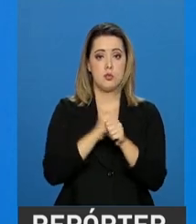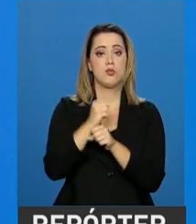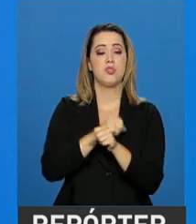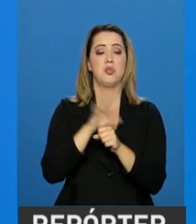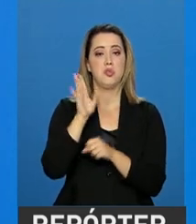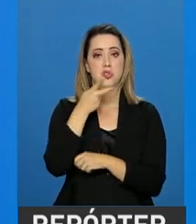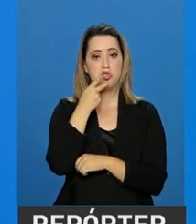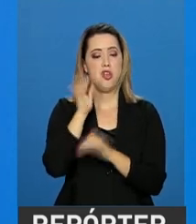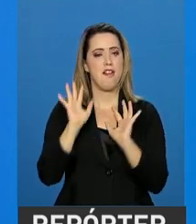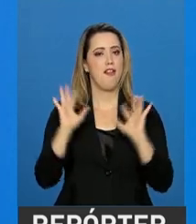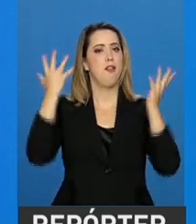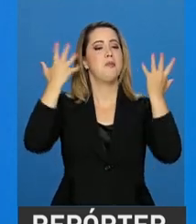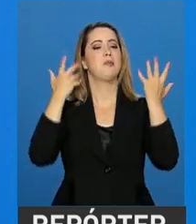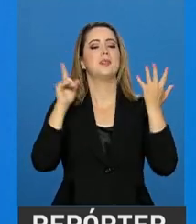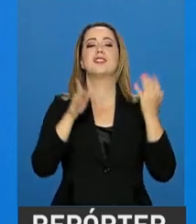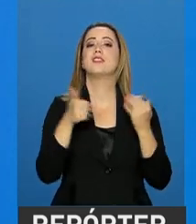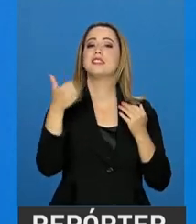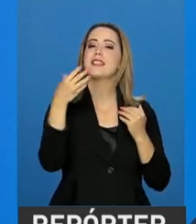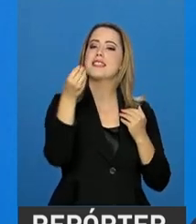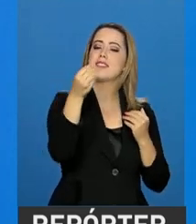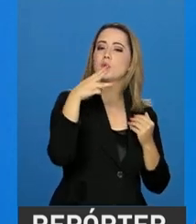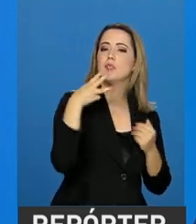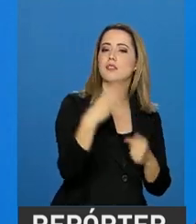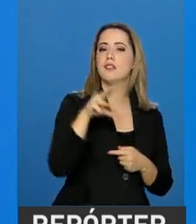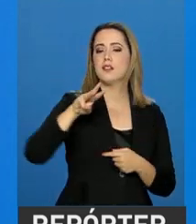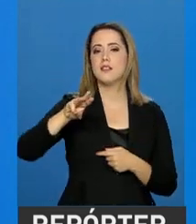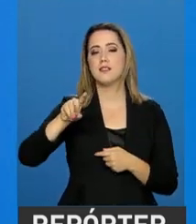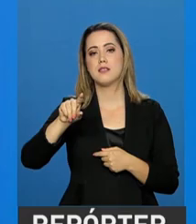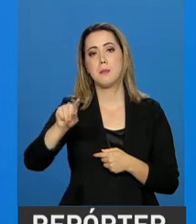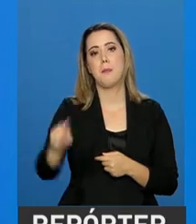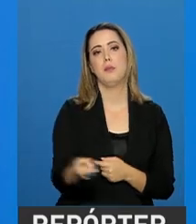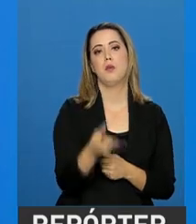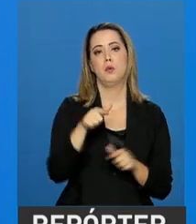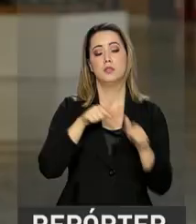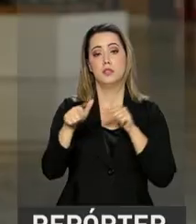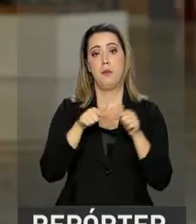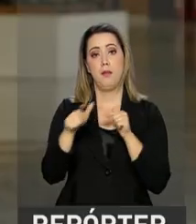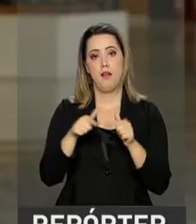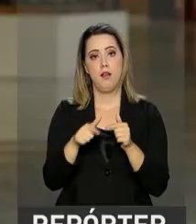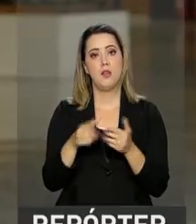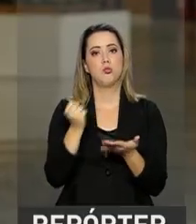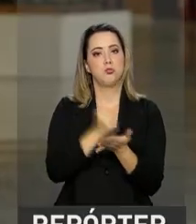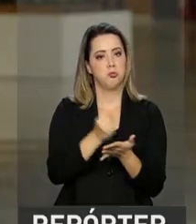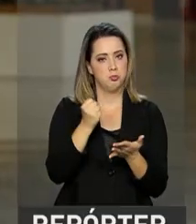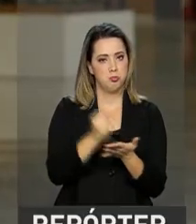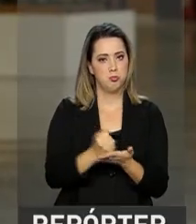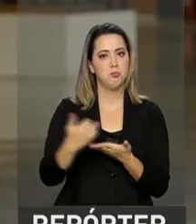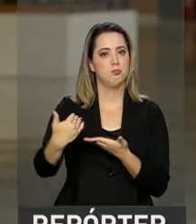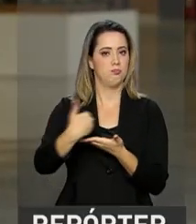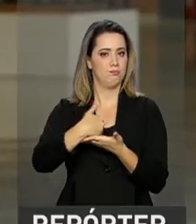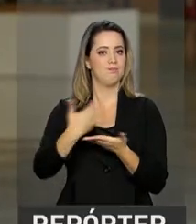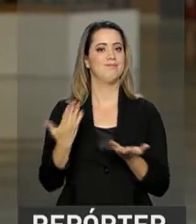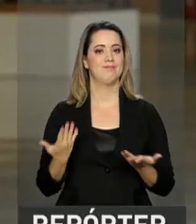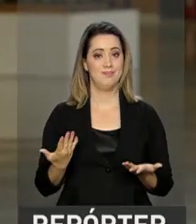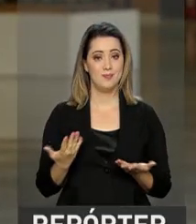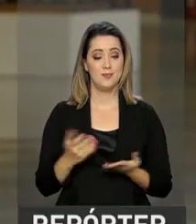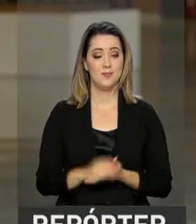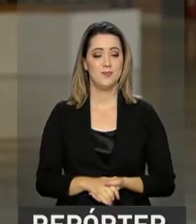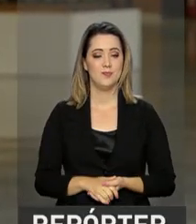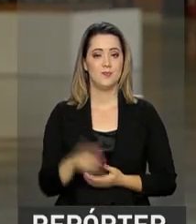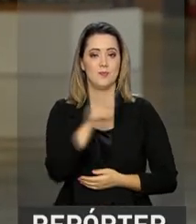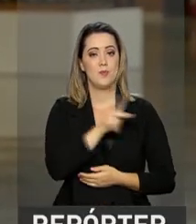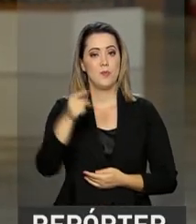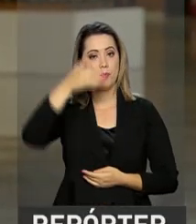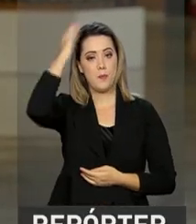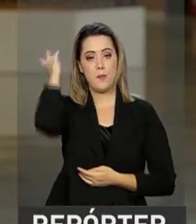comemoramos 13.000 postos de trabalho positivo o presidente Michel Temer afirmou que a